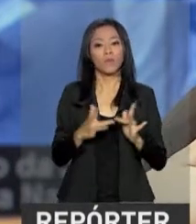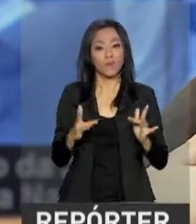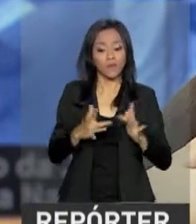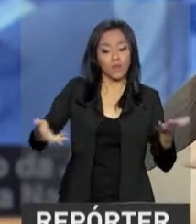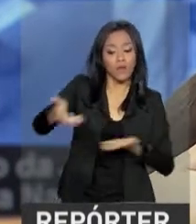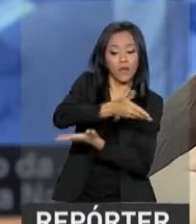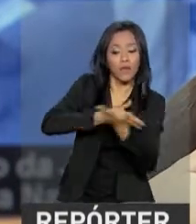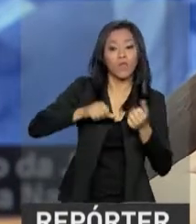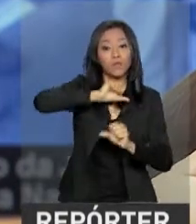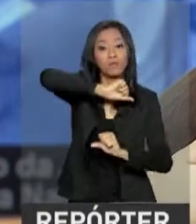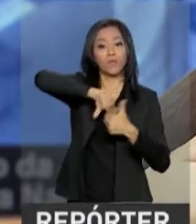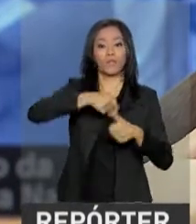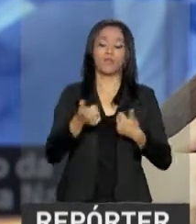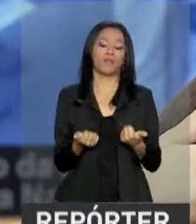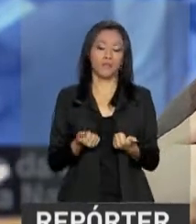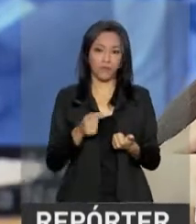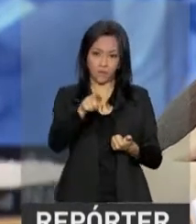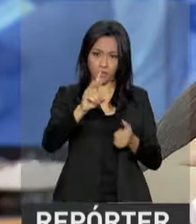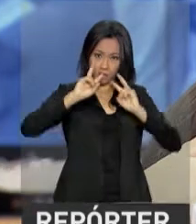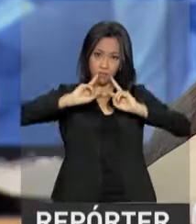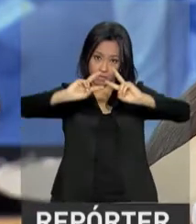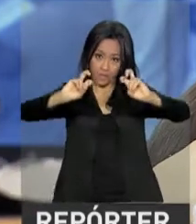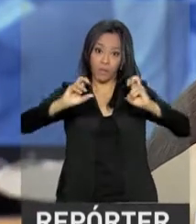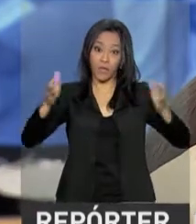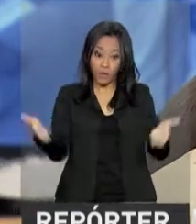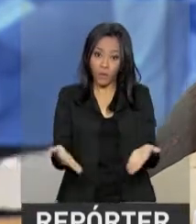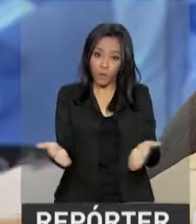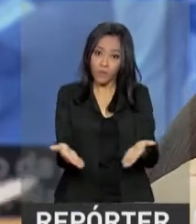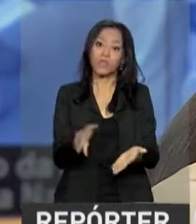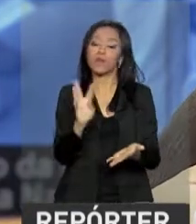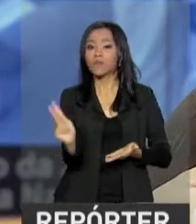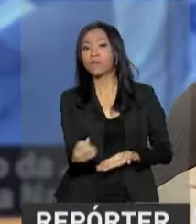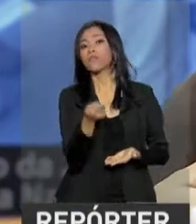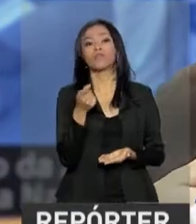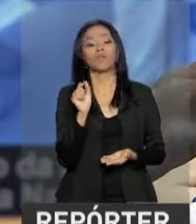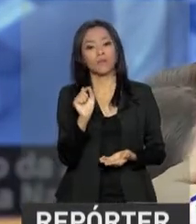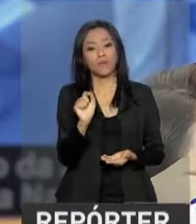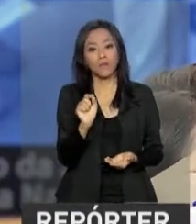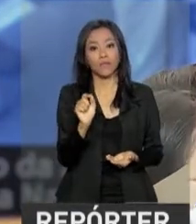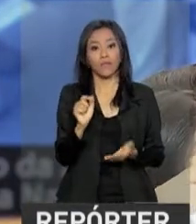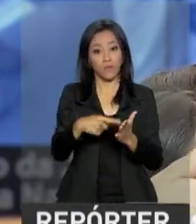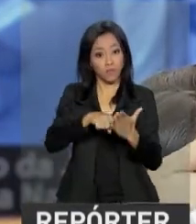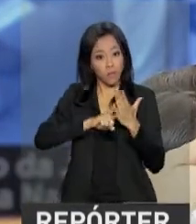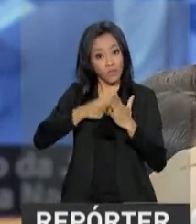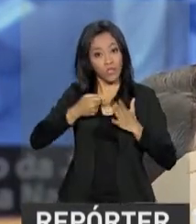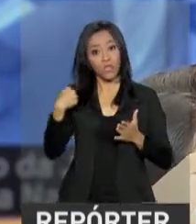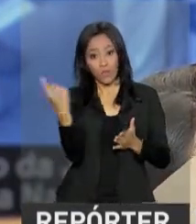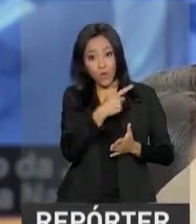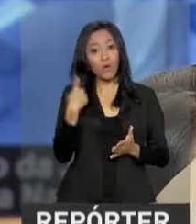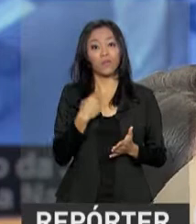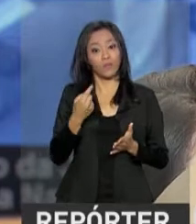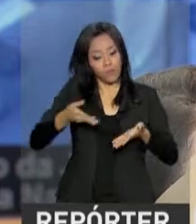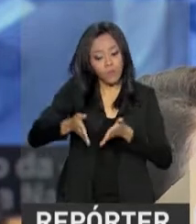princípio de mudança vocês acabaram de ver inclusive ações hoje que aconteceram hoje que aponta um caminho que nós estamos indo na direção certa